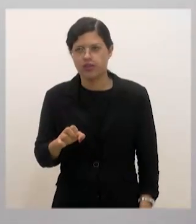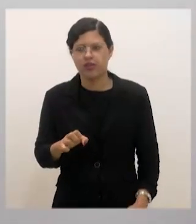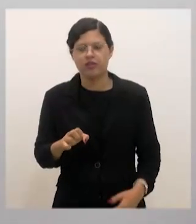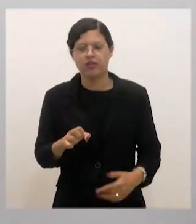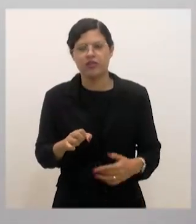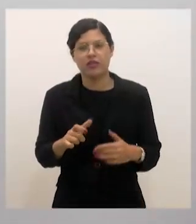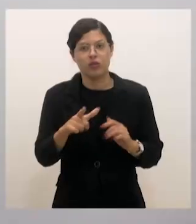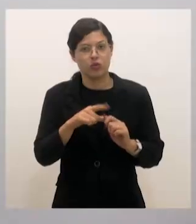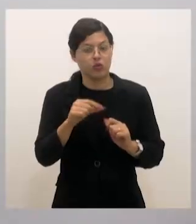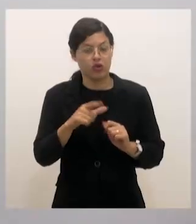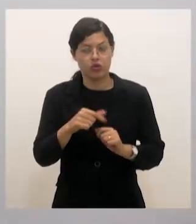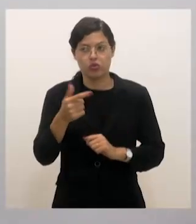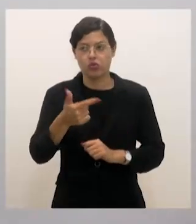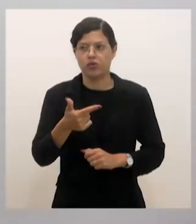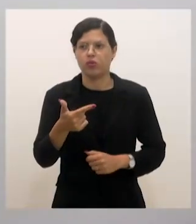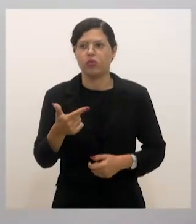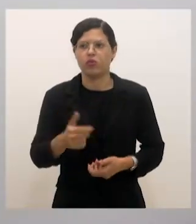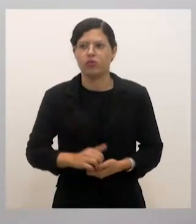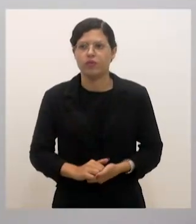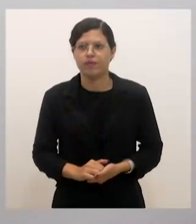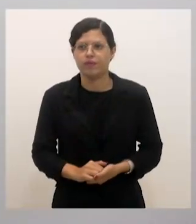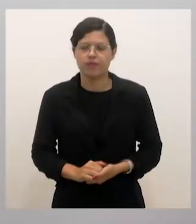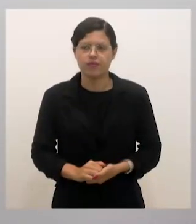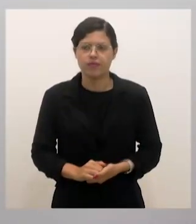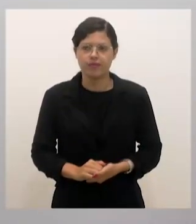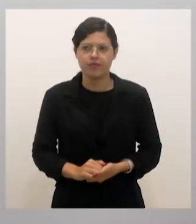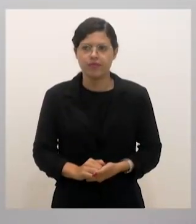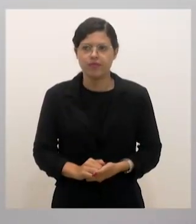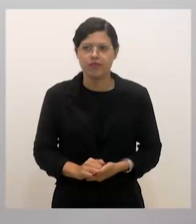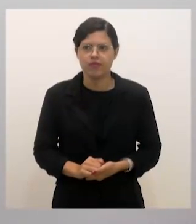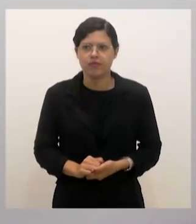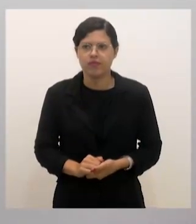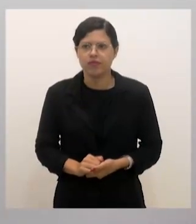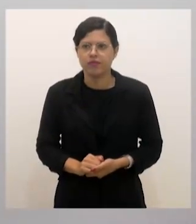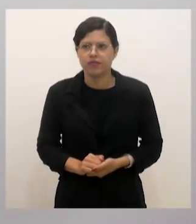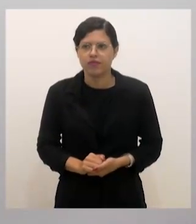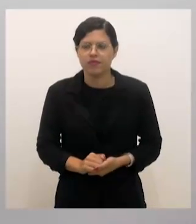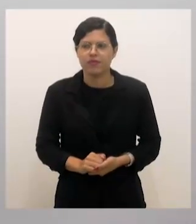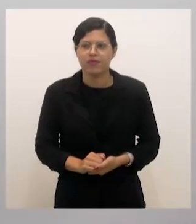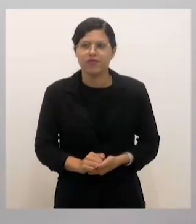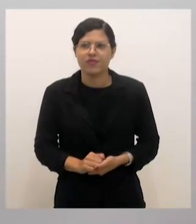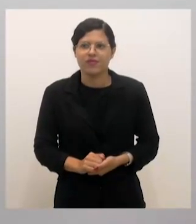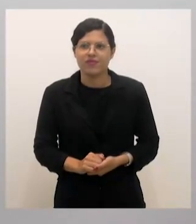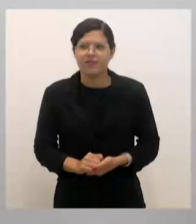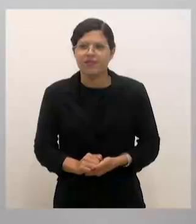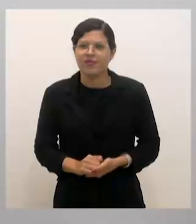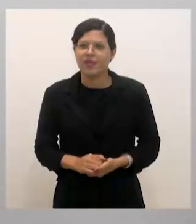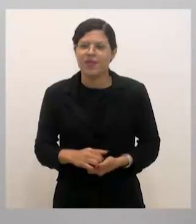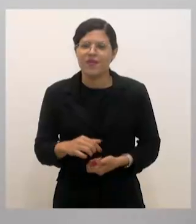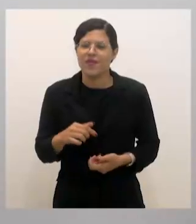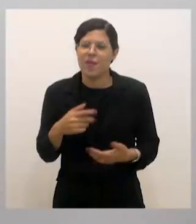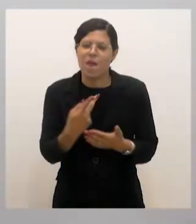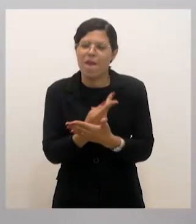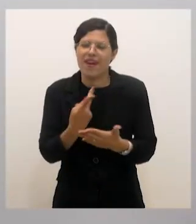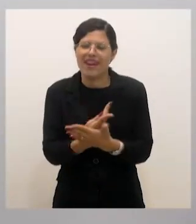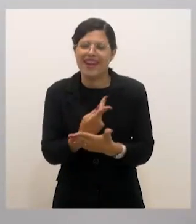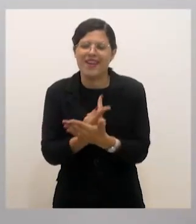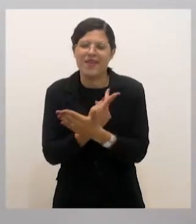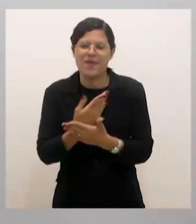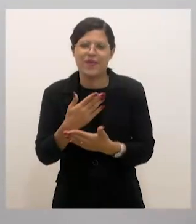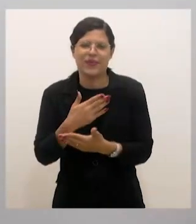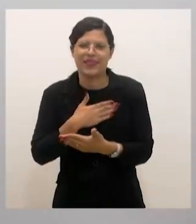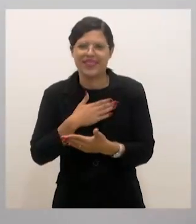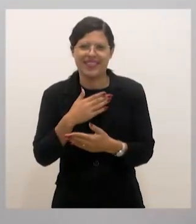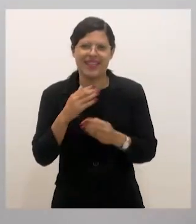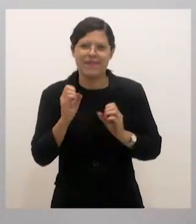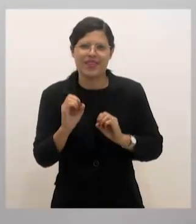artigo 2º, quando ele fala na biodiversidade... Como diria o Bolsonaro, isso foi uma falha na minha educação. Não, a